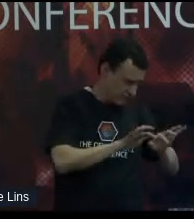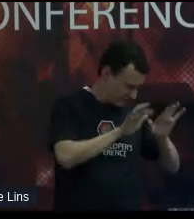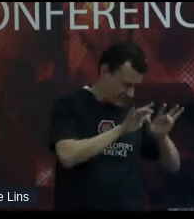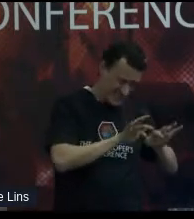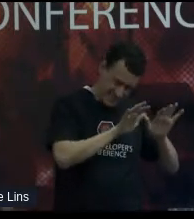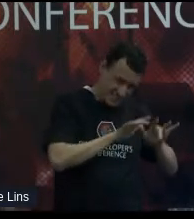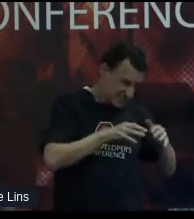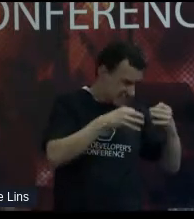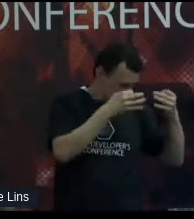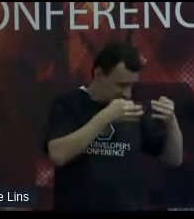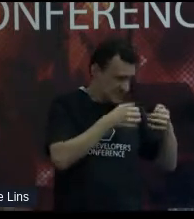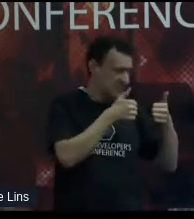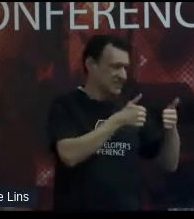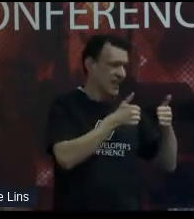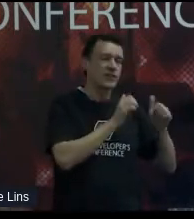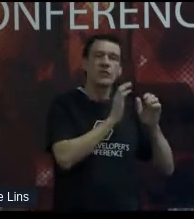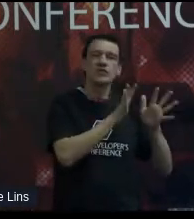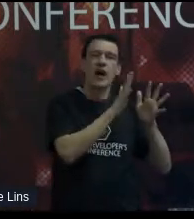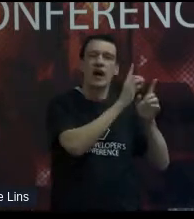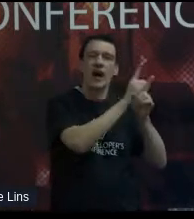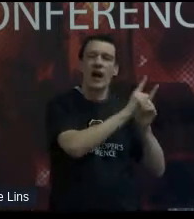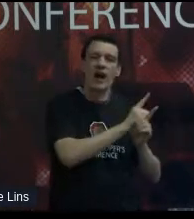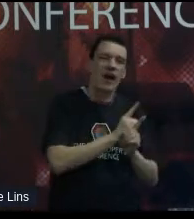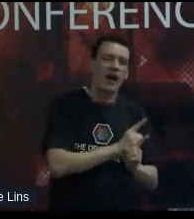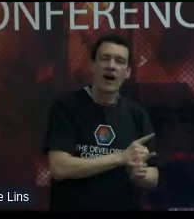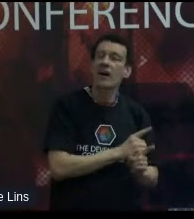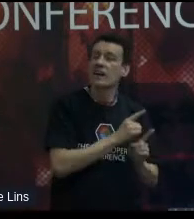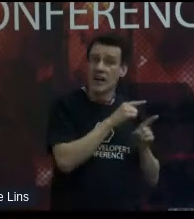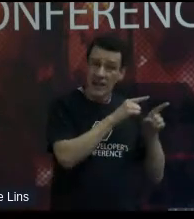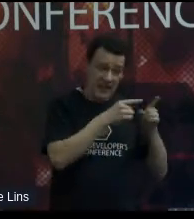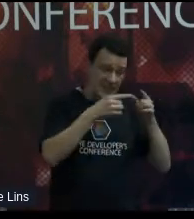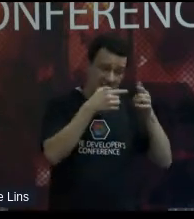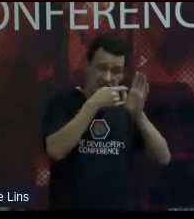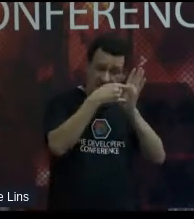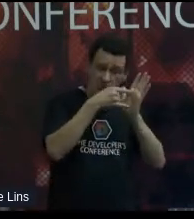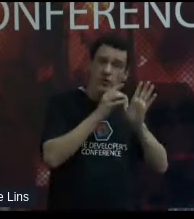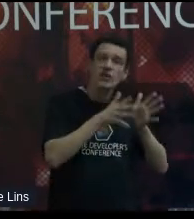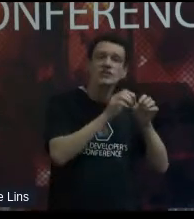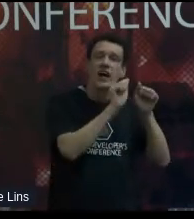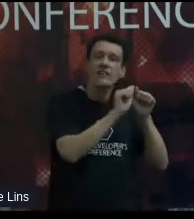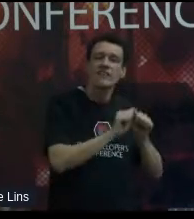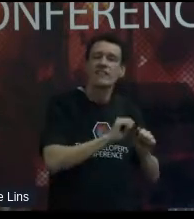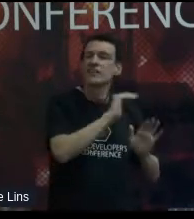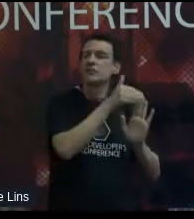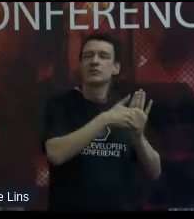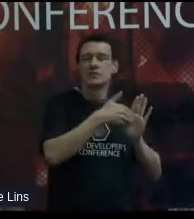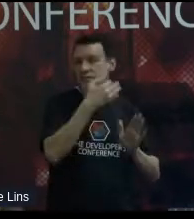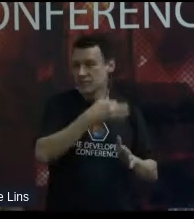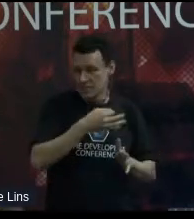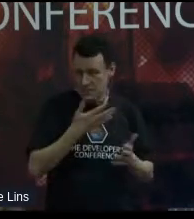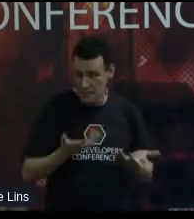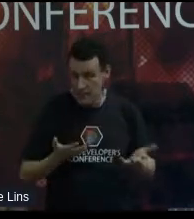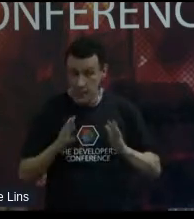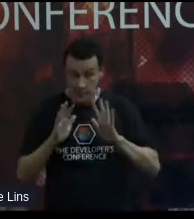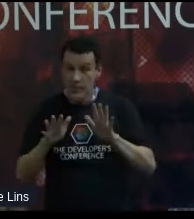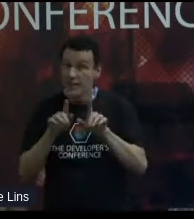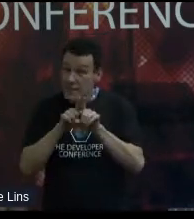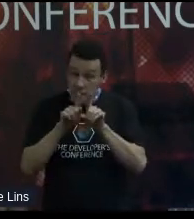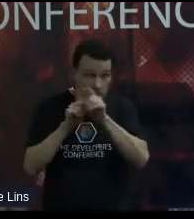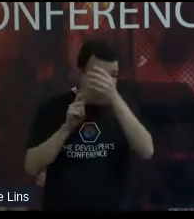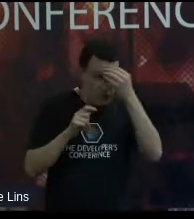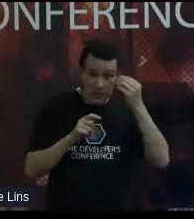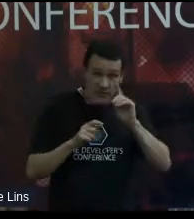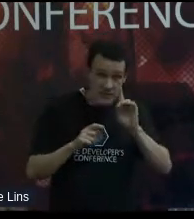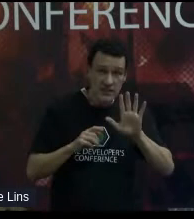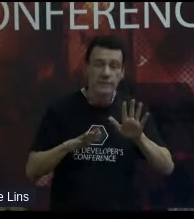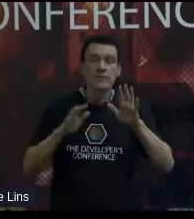de programação nos permite fazer, né? Especifique a hierarquia dos títulos de forma lógica, levando em conta